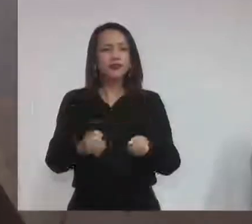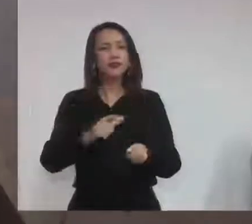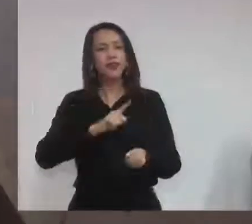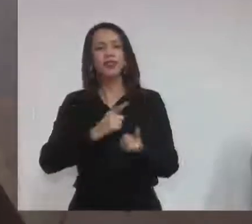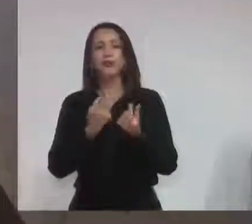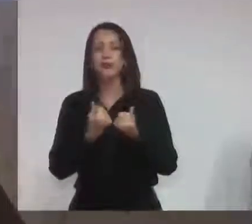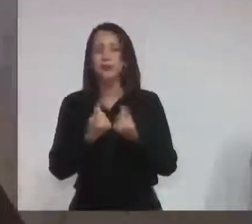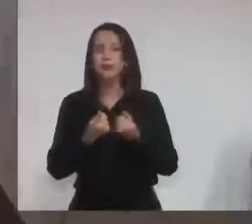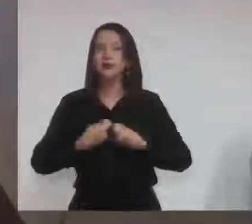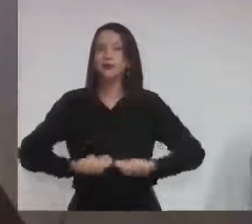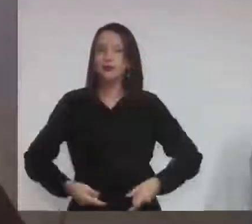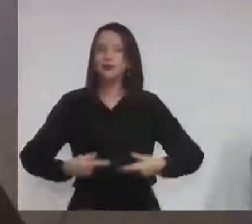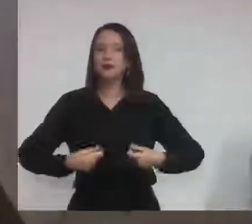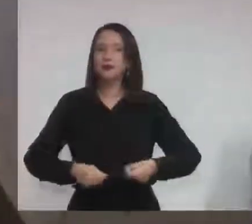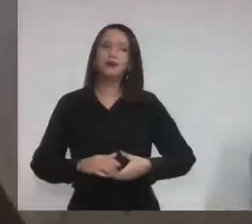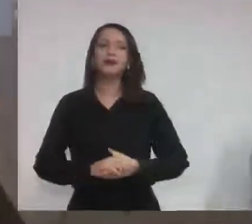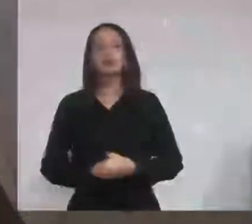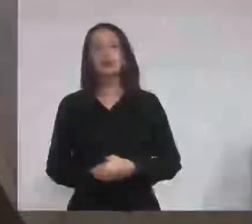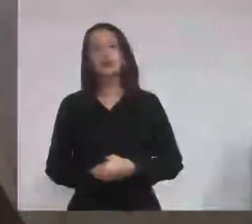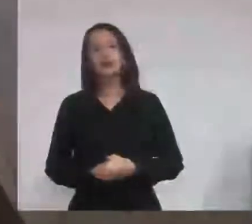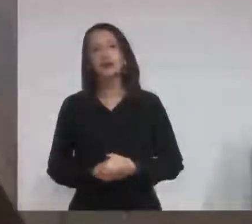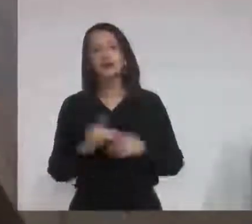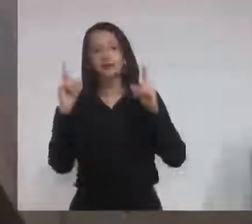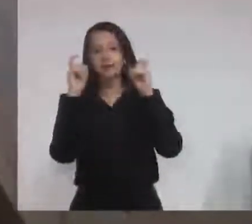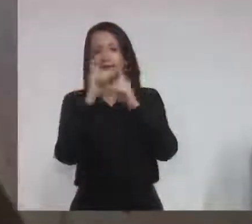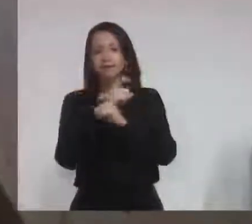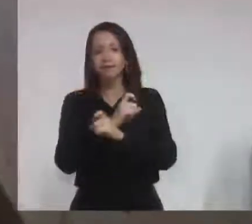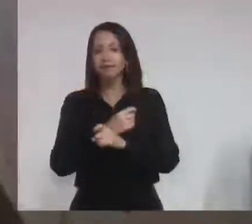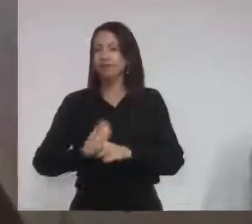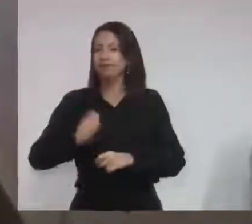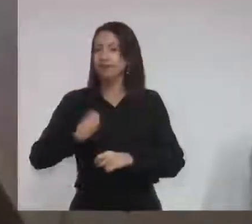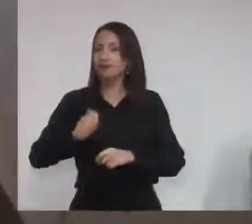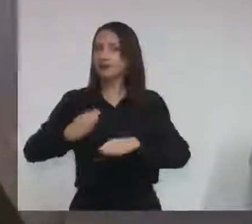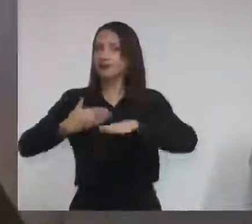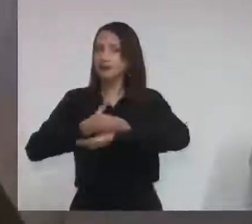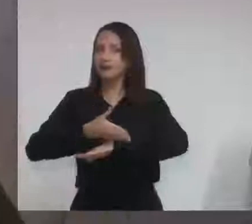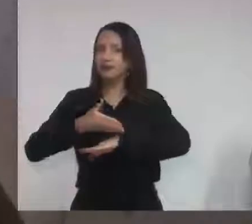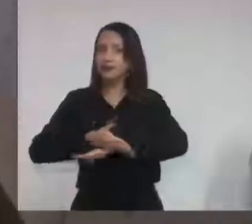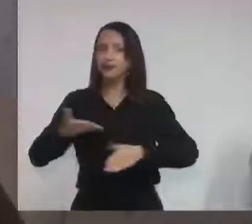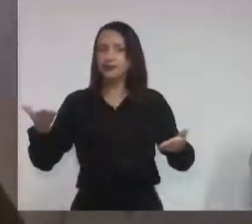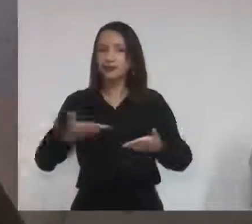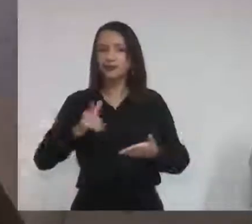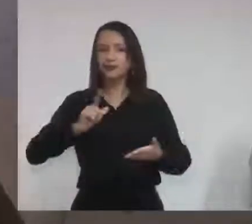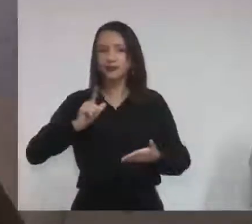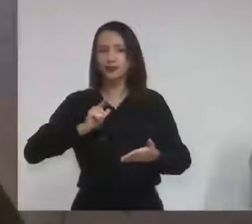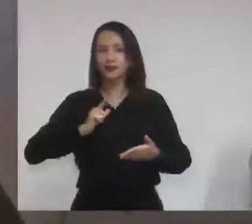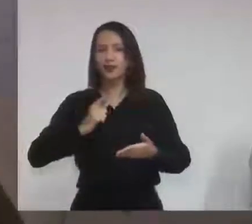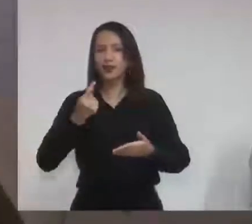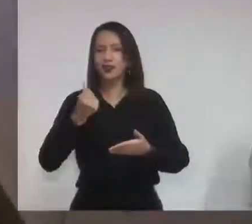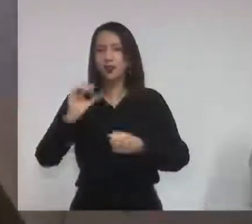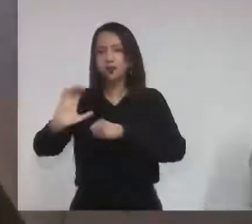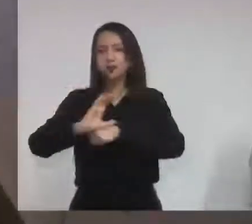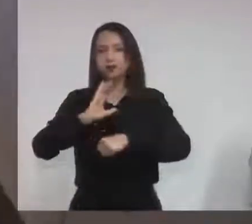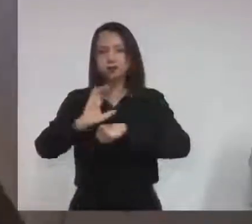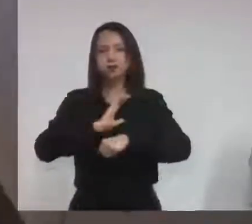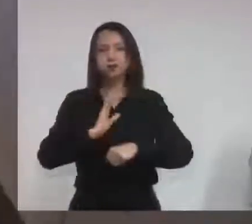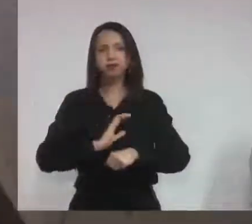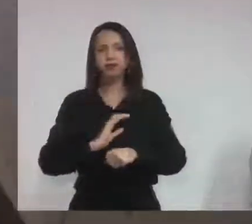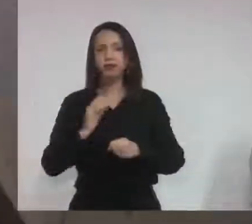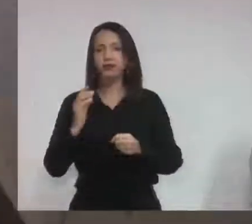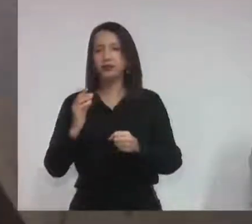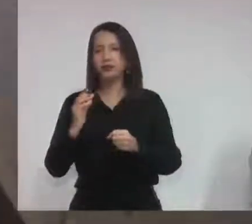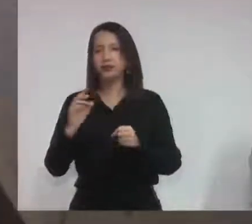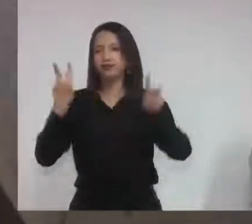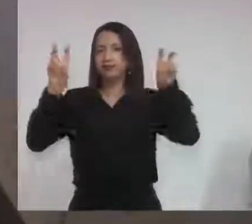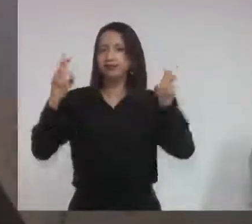custos, mais gastos, e diminuindo a sua participação no bolo de arrecadação do país. É aquela questão do pacto